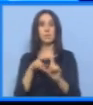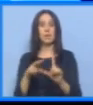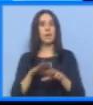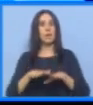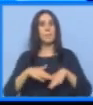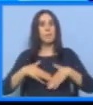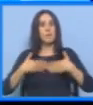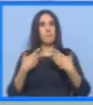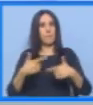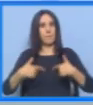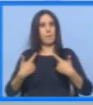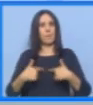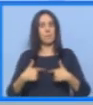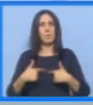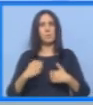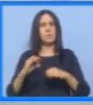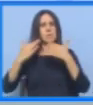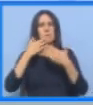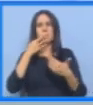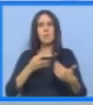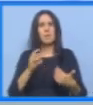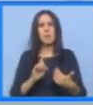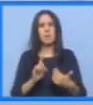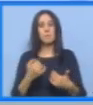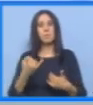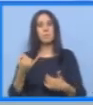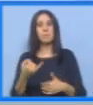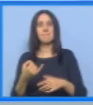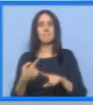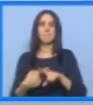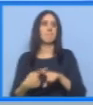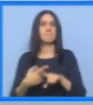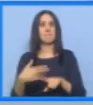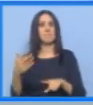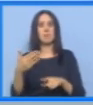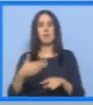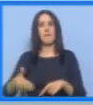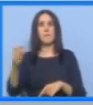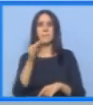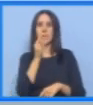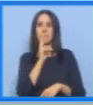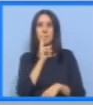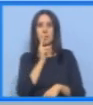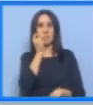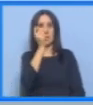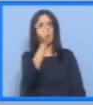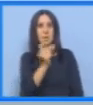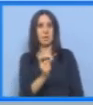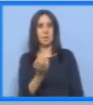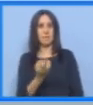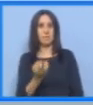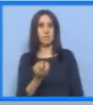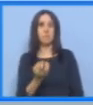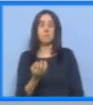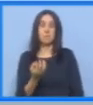próprio, cético ao início, mas depois rendido a Fátima, que o leva também